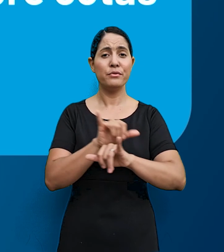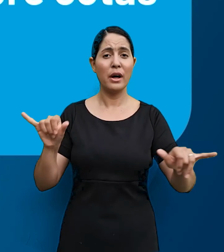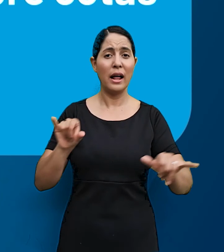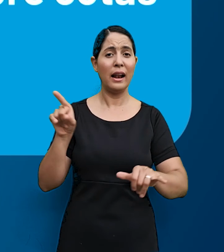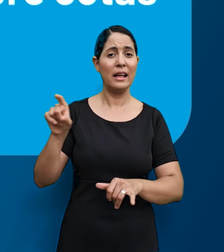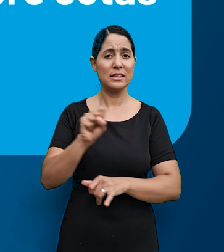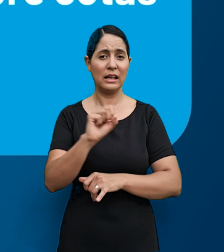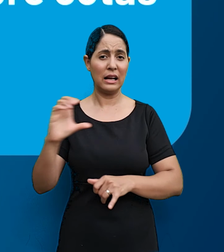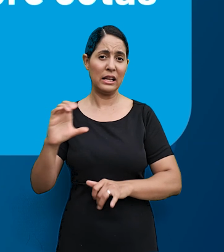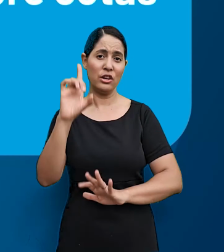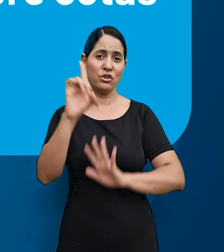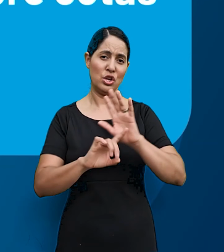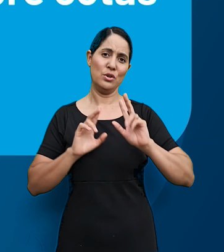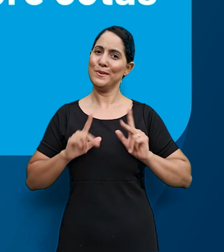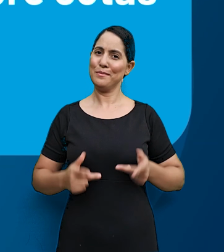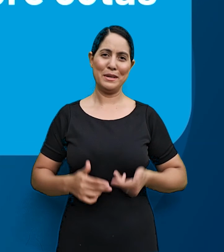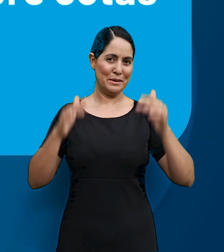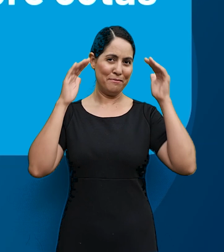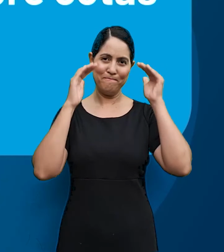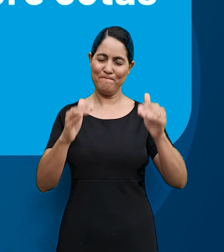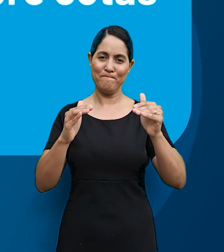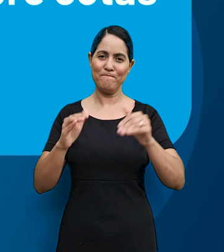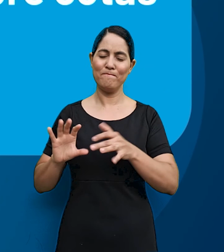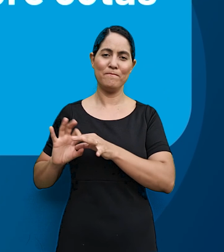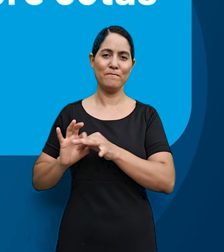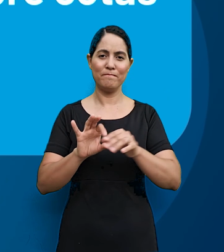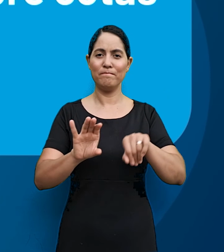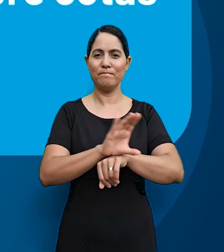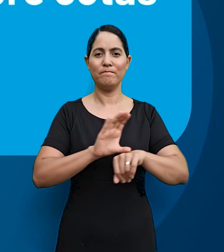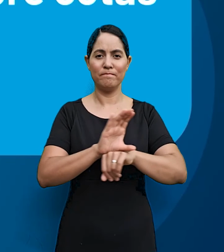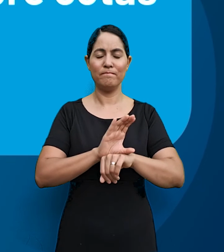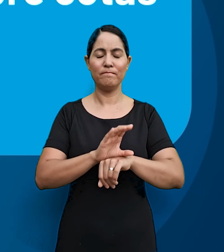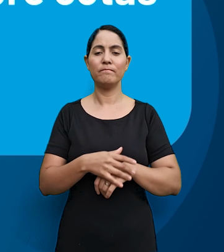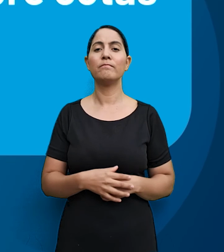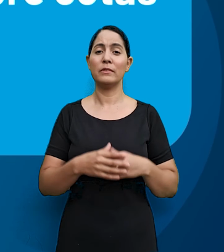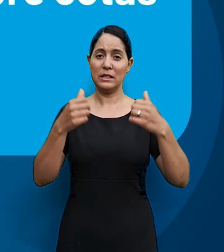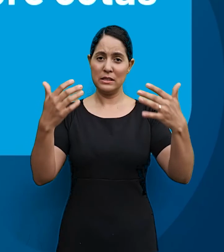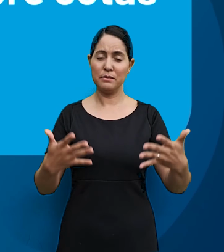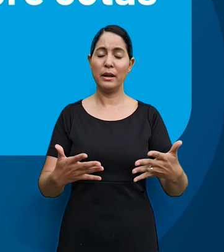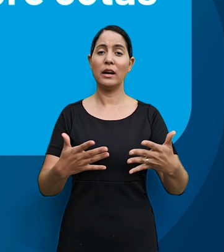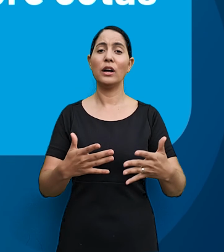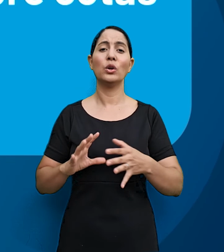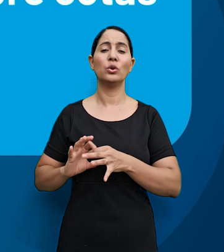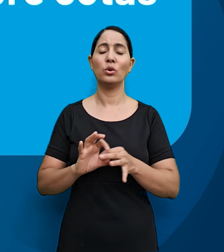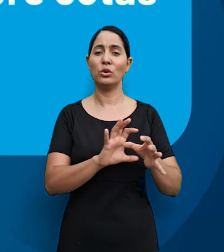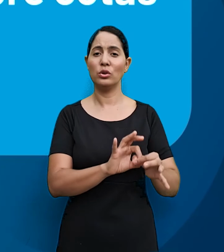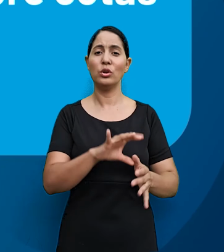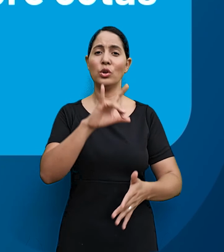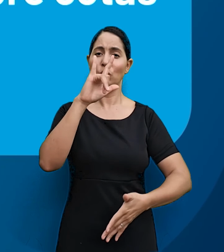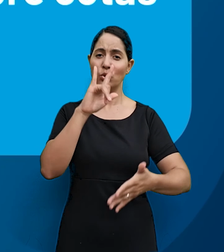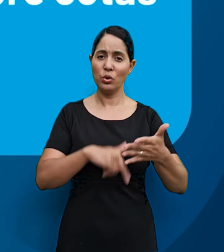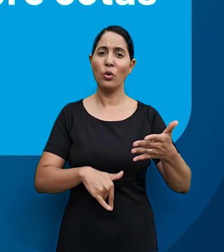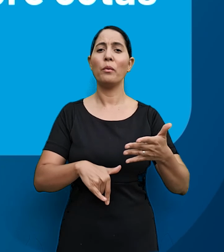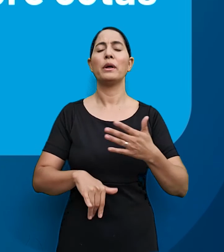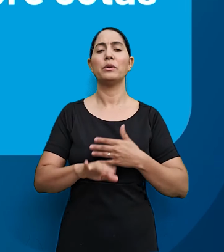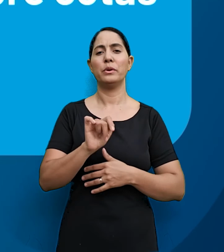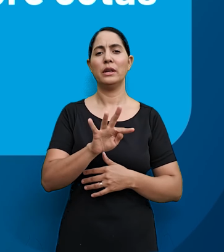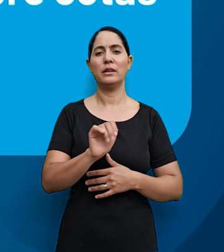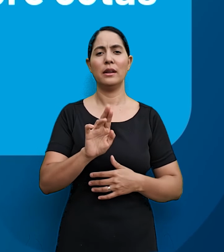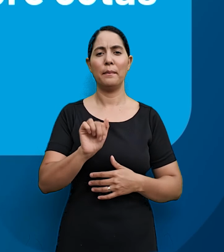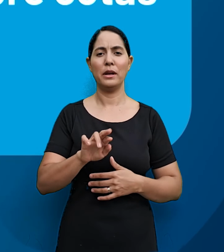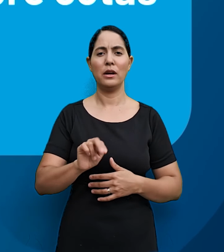viola um tratado internacional de direitos humanos com estatura constitucional. referindo-se à Convenção Interamericana contra o